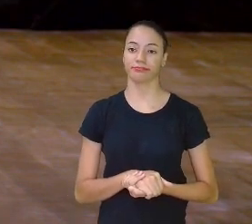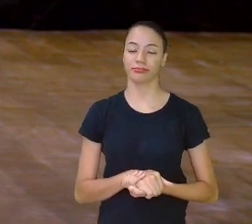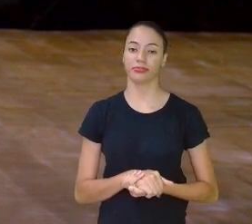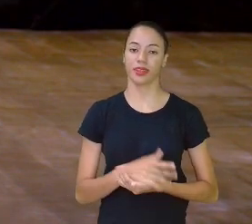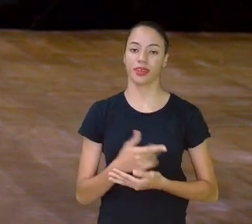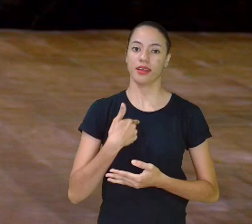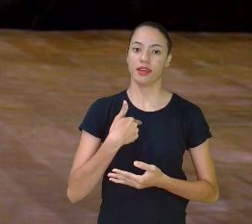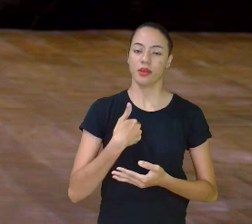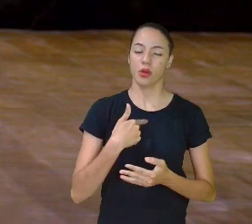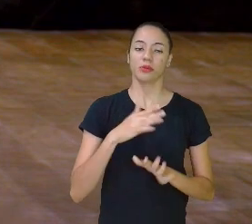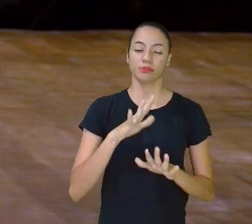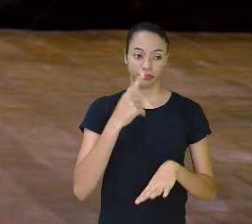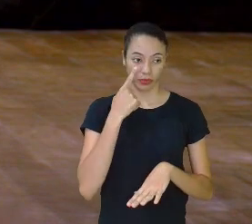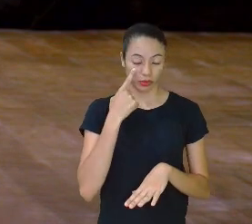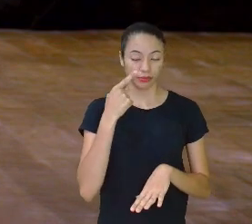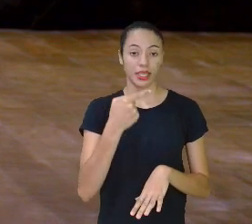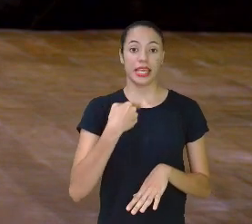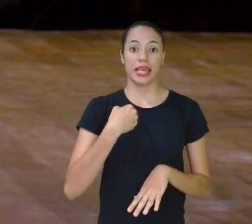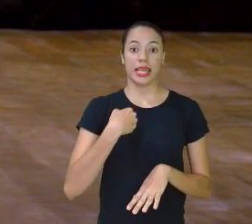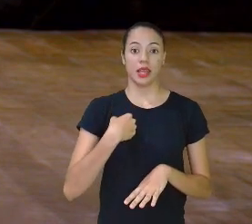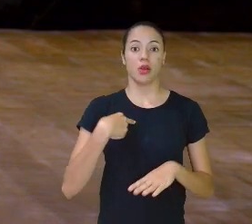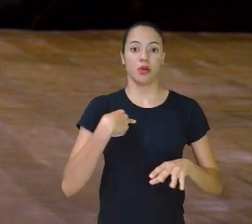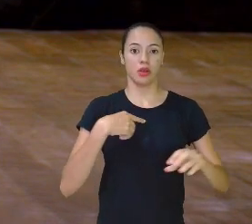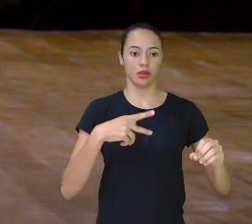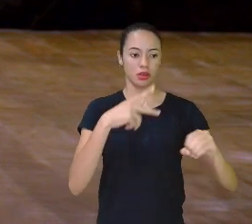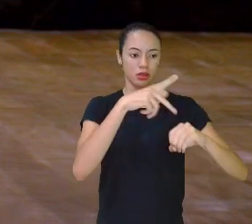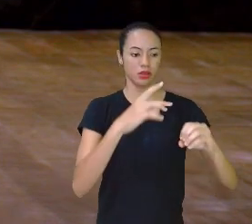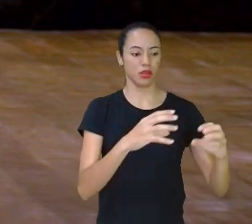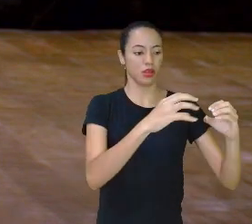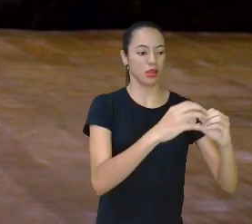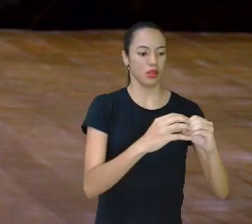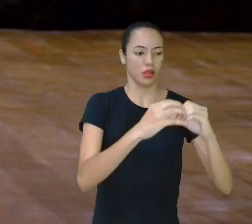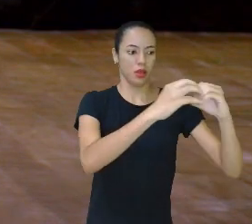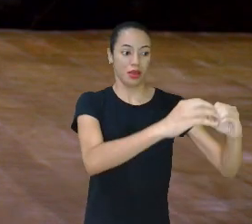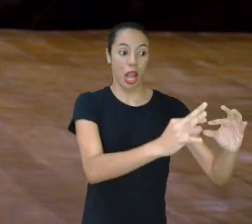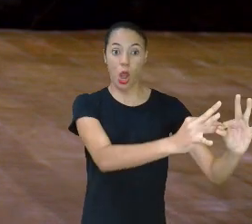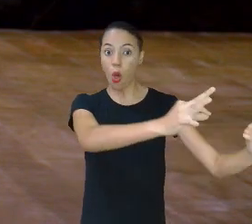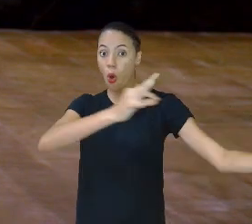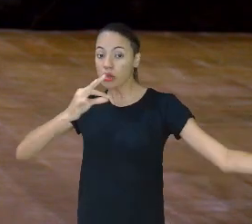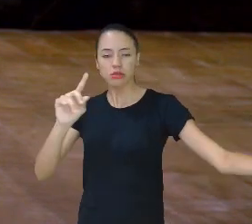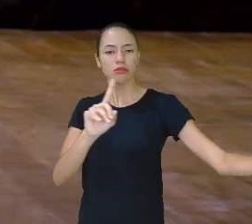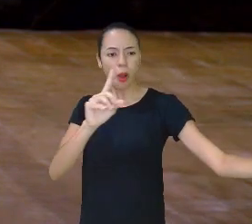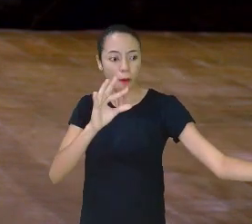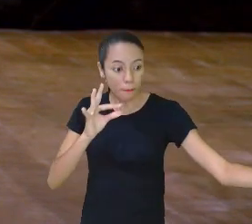Eu vou fazer assim, eu vou colocar você ali nem tão longe, nem tão perto de mim.